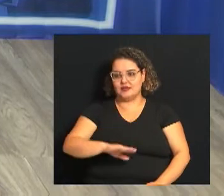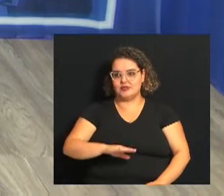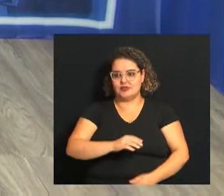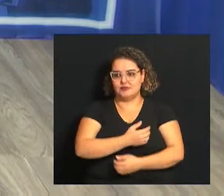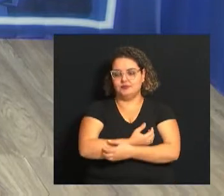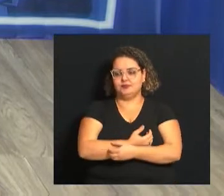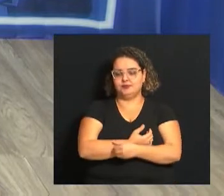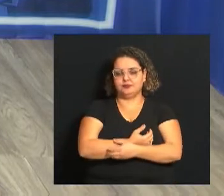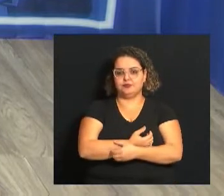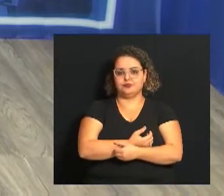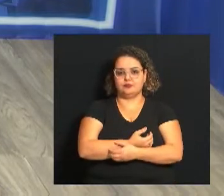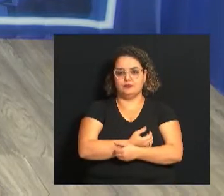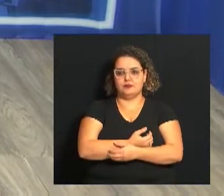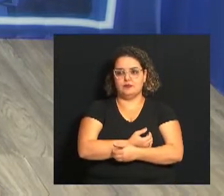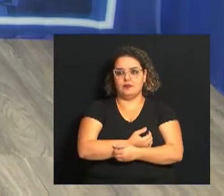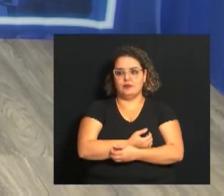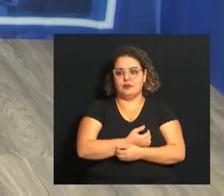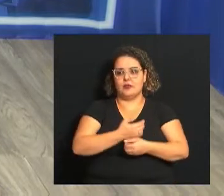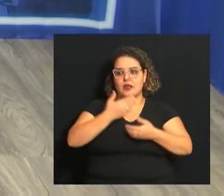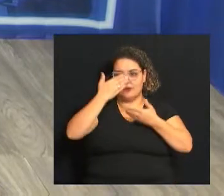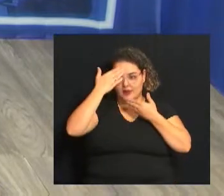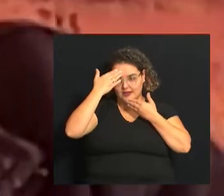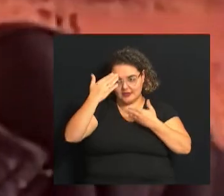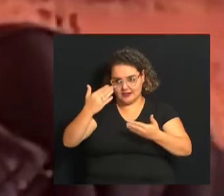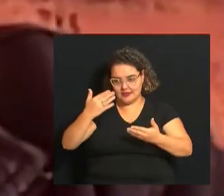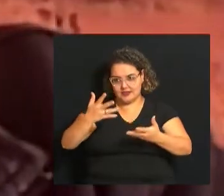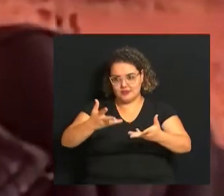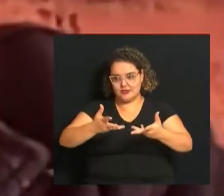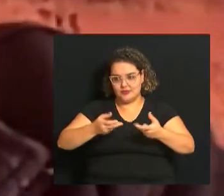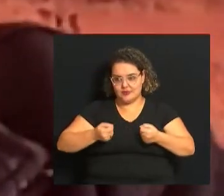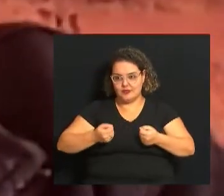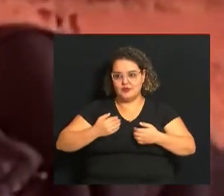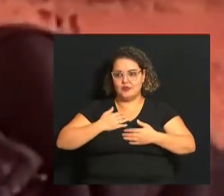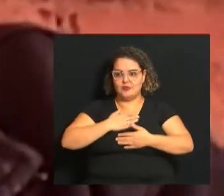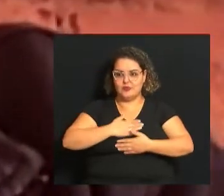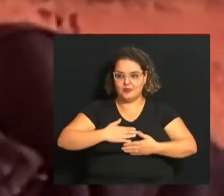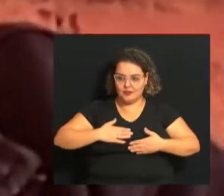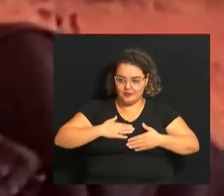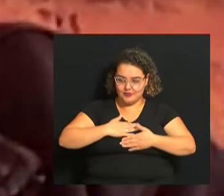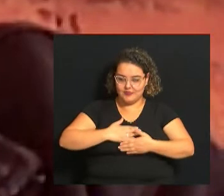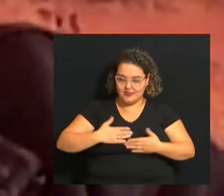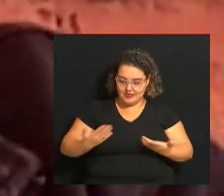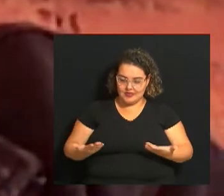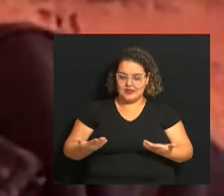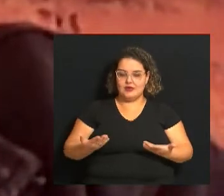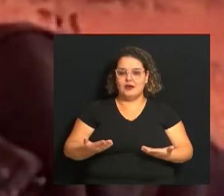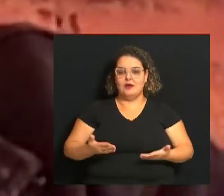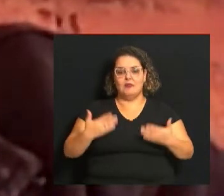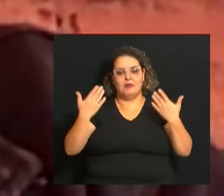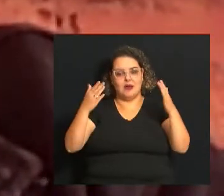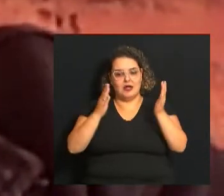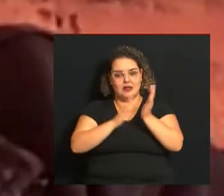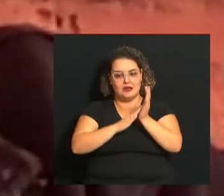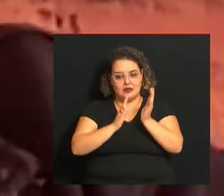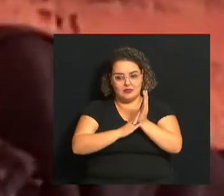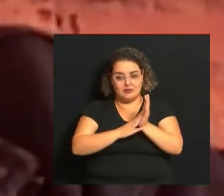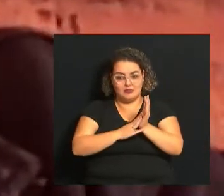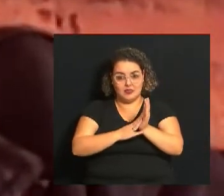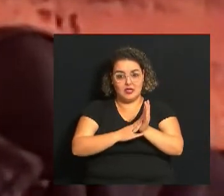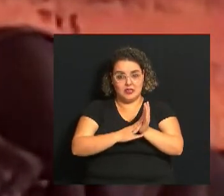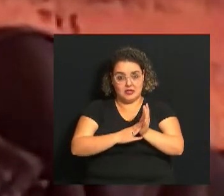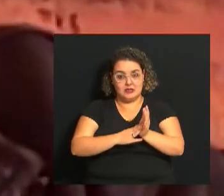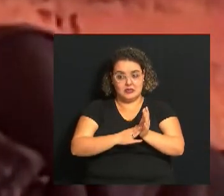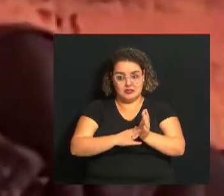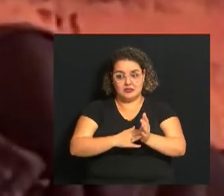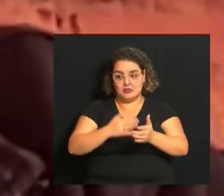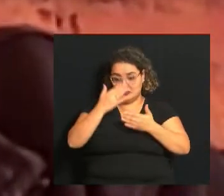Eu agradeço o convite, é muito bom estar aqui. Parabéns e obrigado pela oportunidade de falar sobre esse assunto tão importante na vida